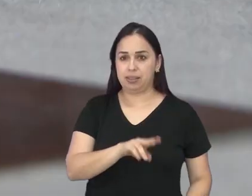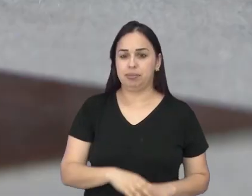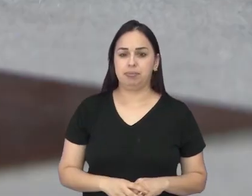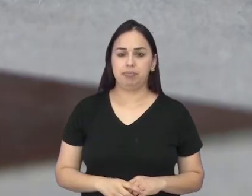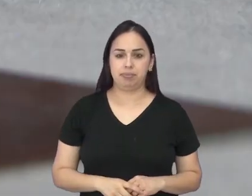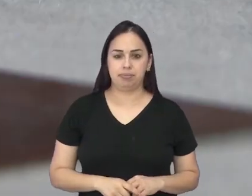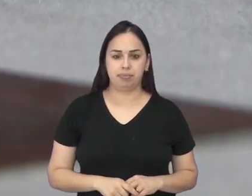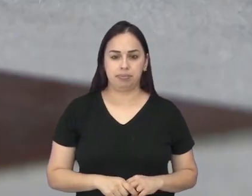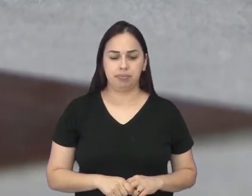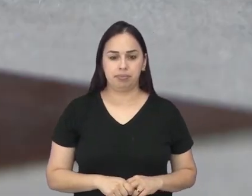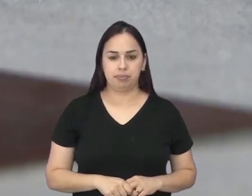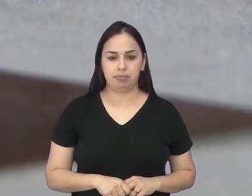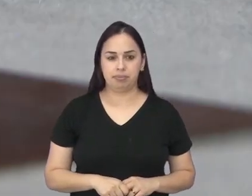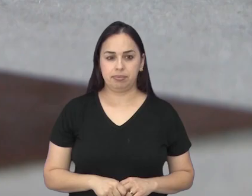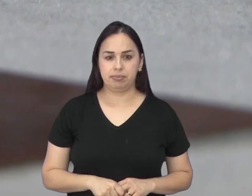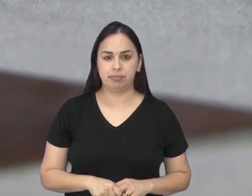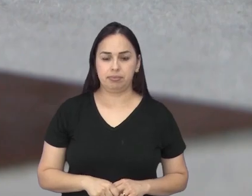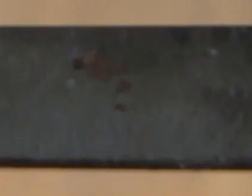aqui.